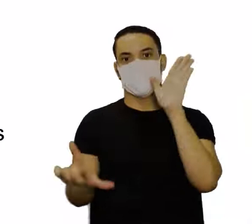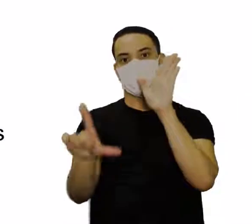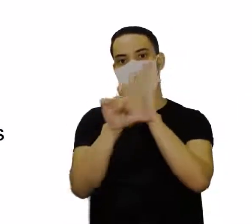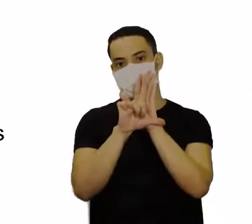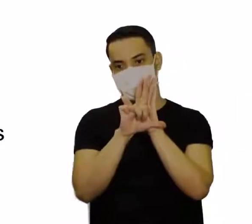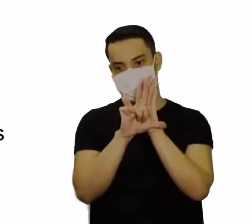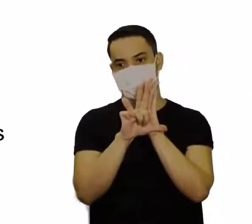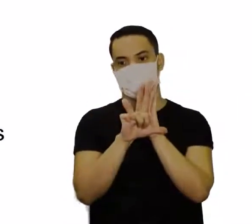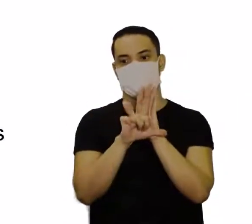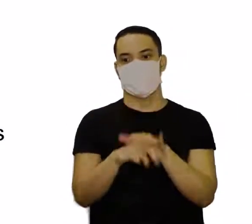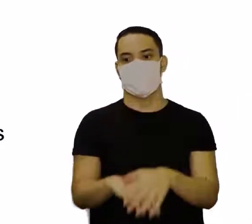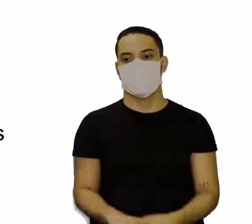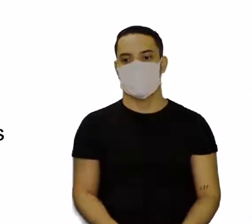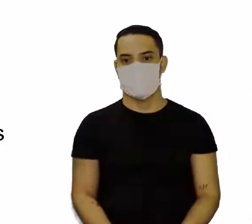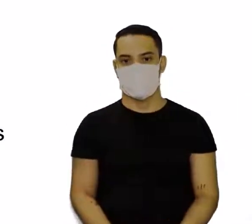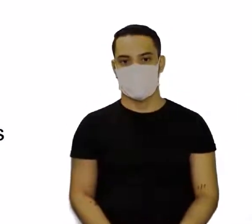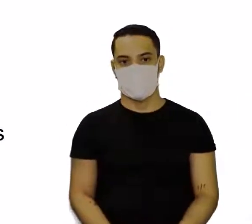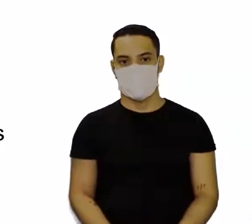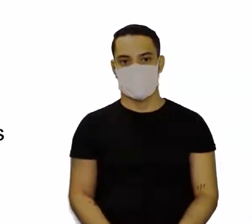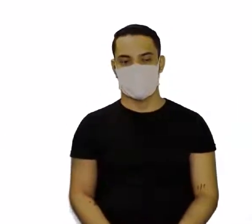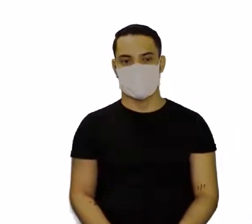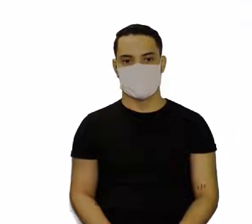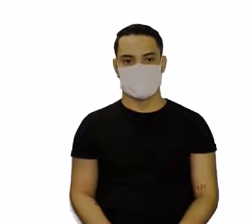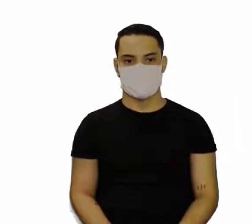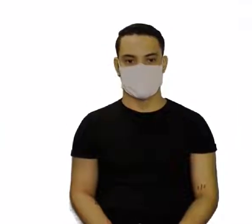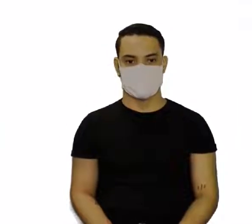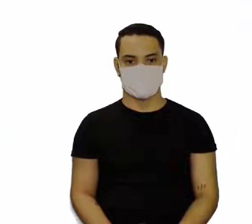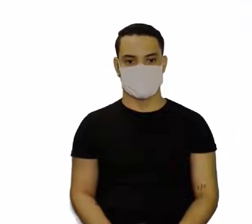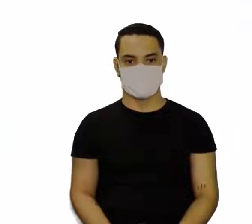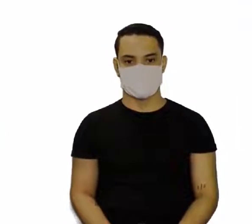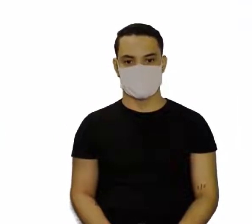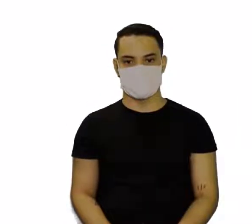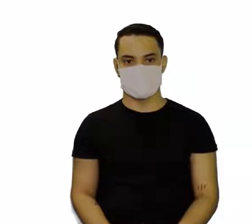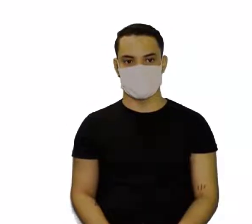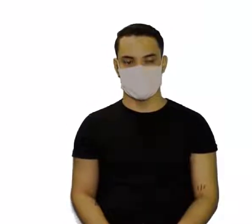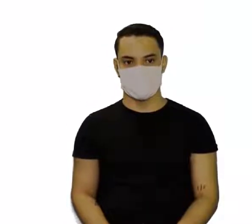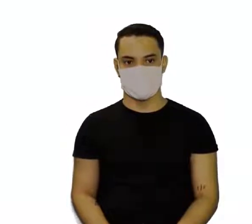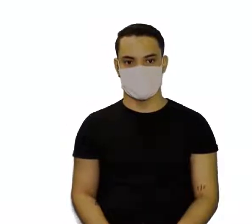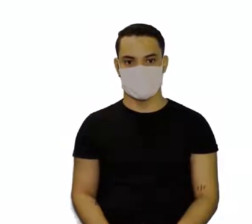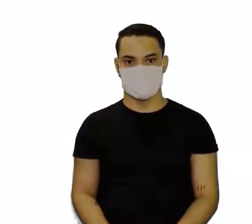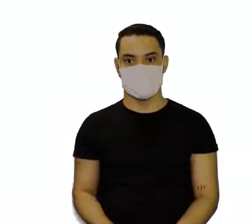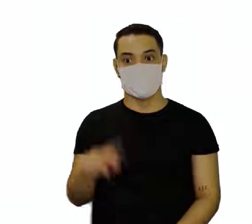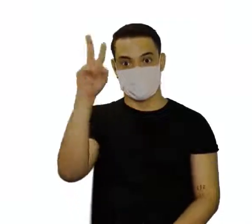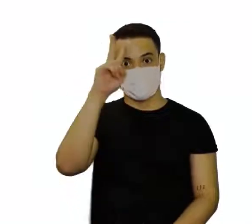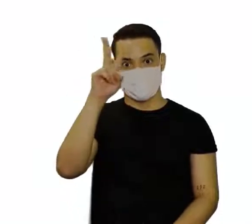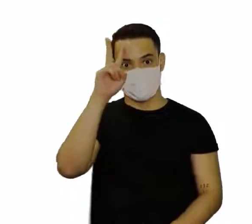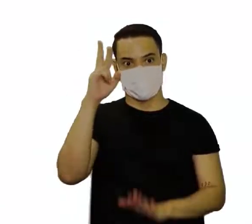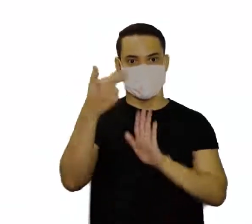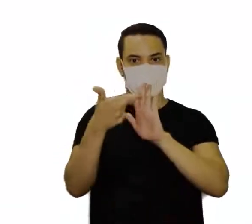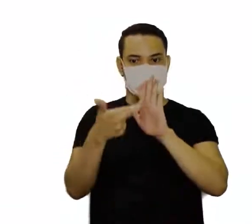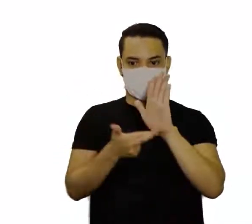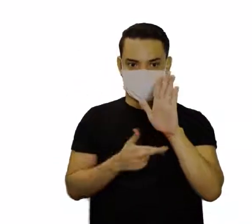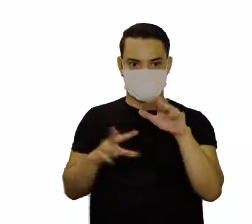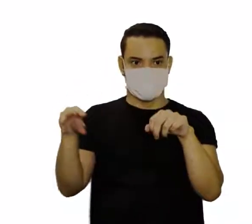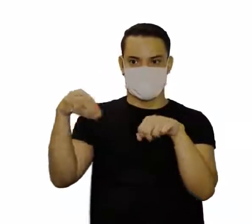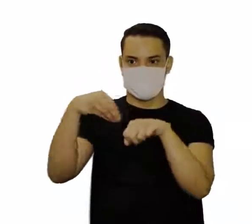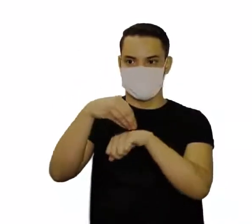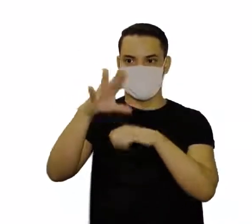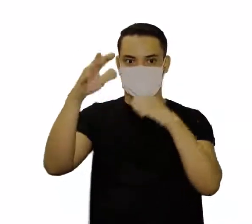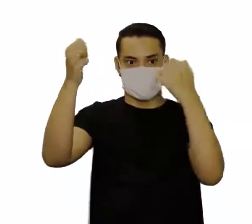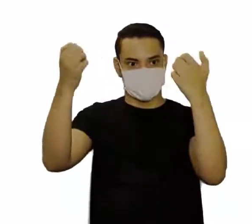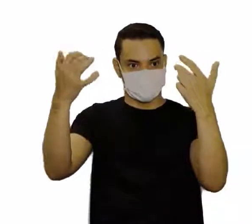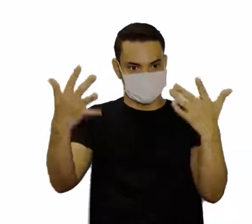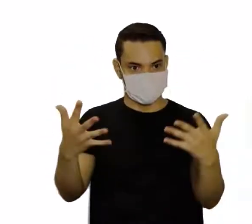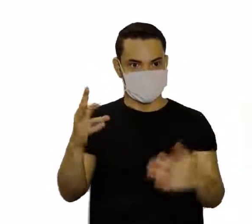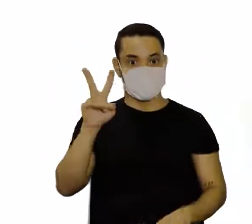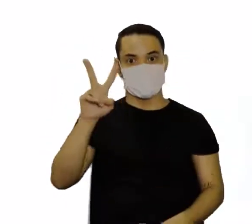formas diferentes. Então, aí, um resistor linear. A regrinha, para ficar mais fácil, né? V